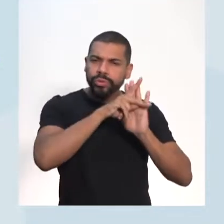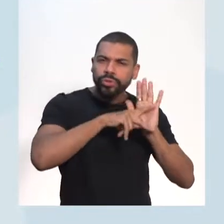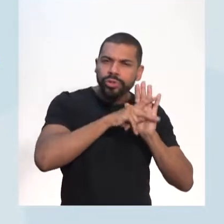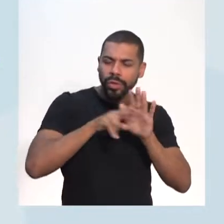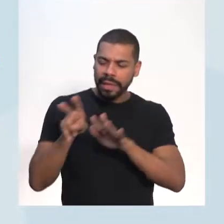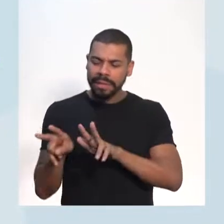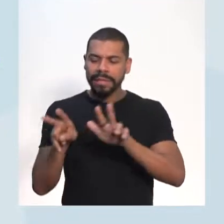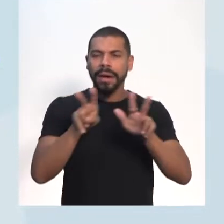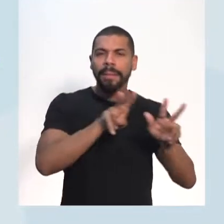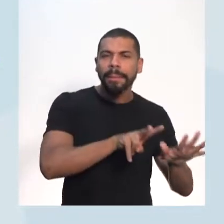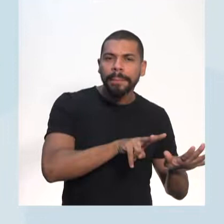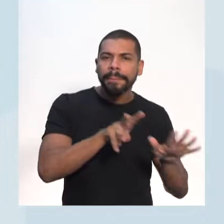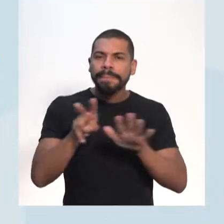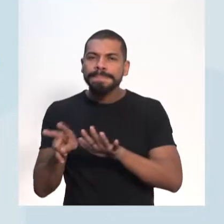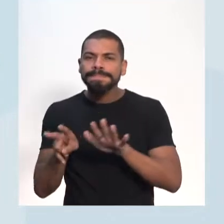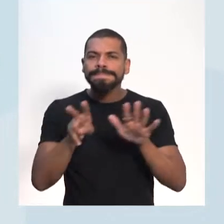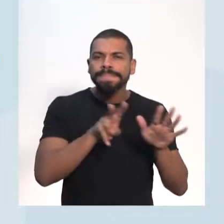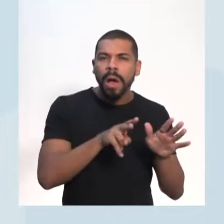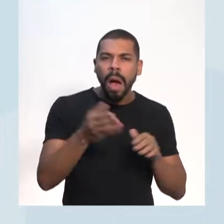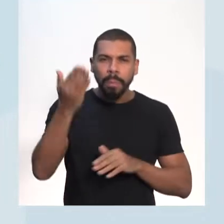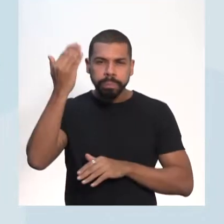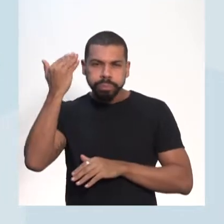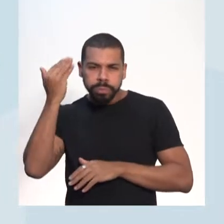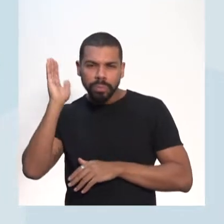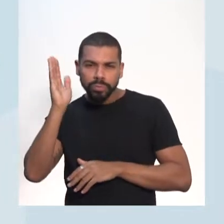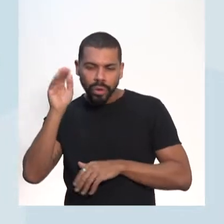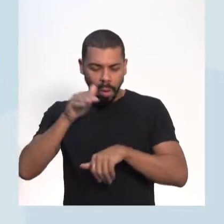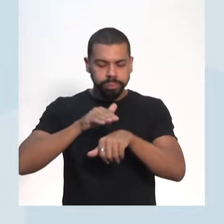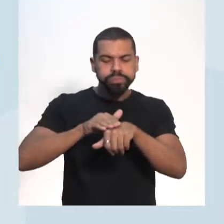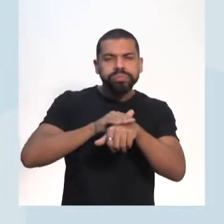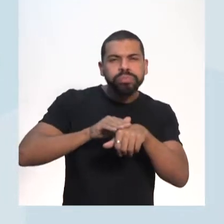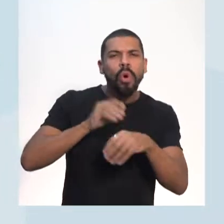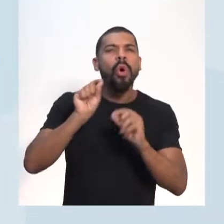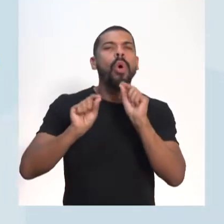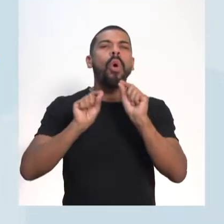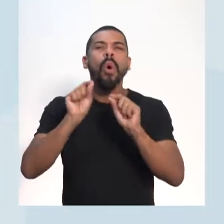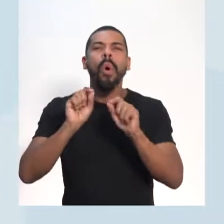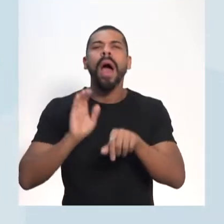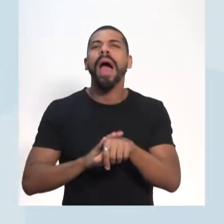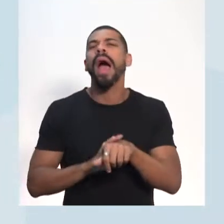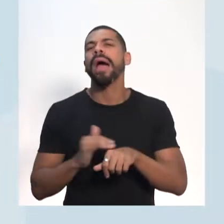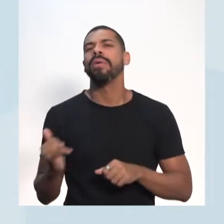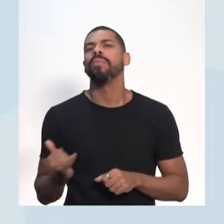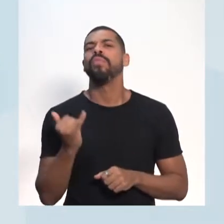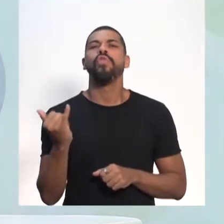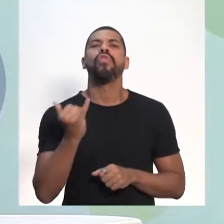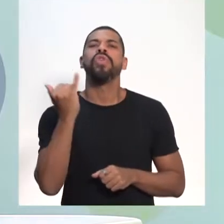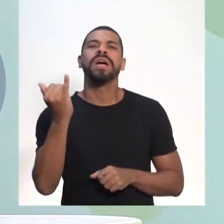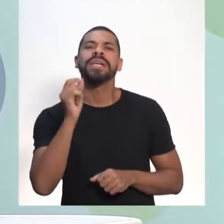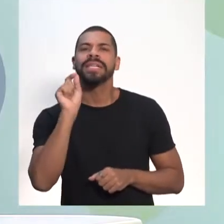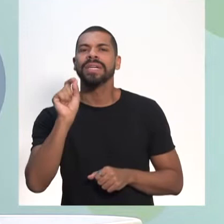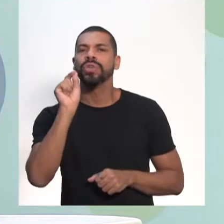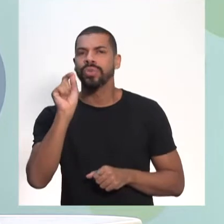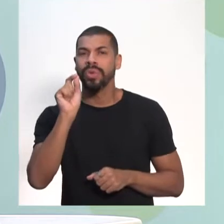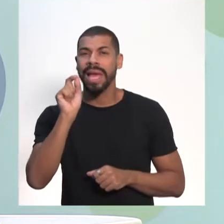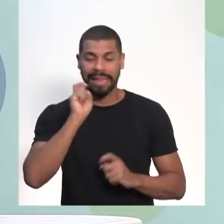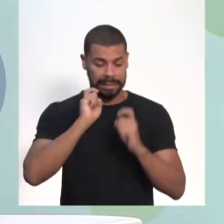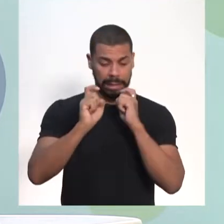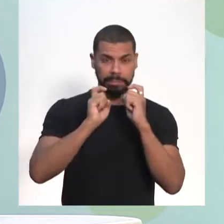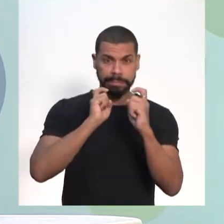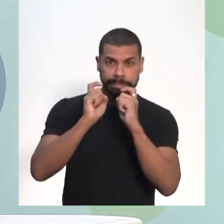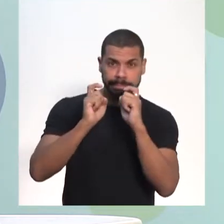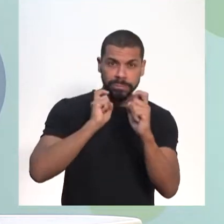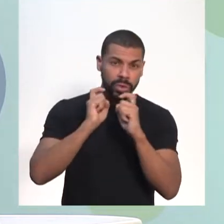um bate-papo aqui com a Márcia, e nós resgatamos justamente a importância da TPC, né, a importância desse